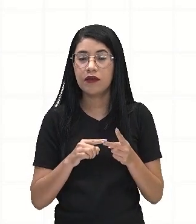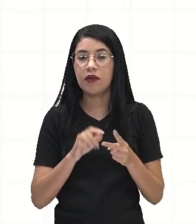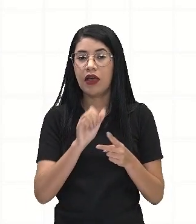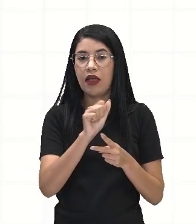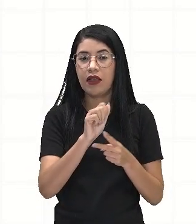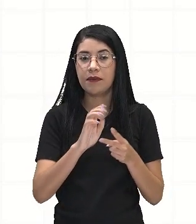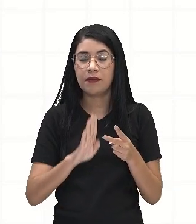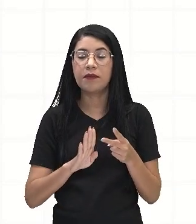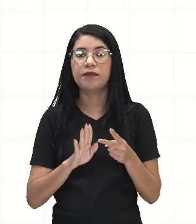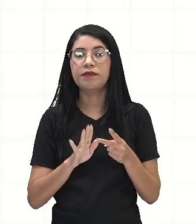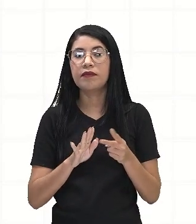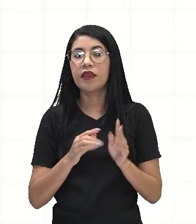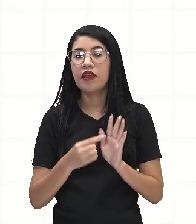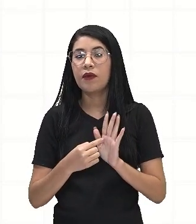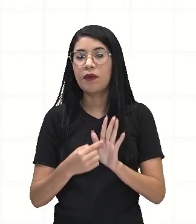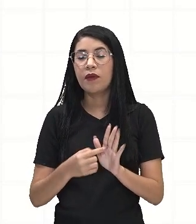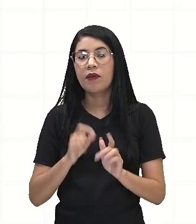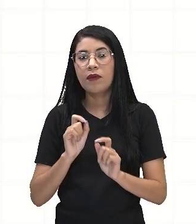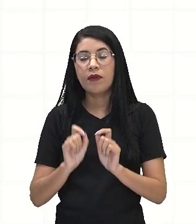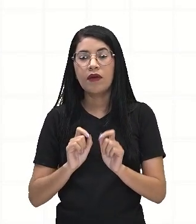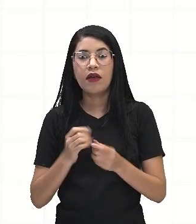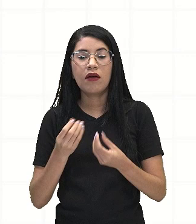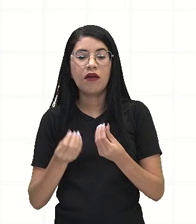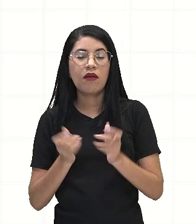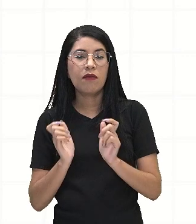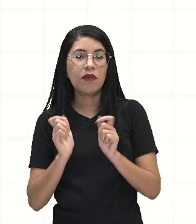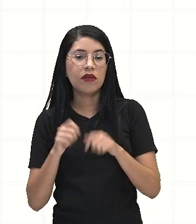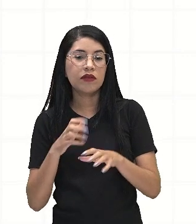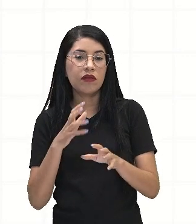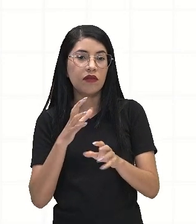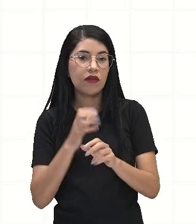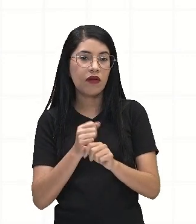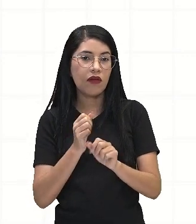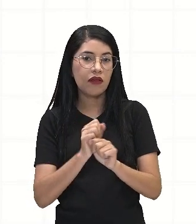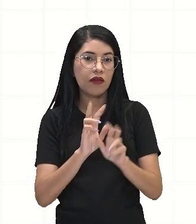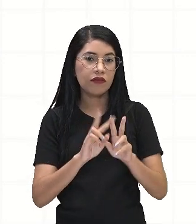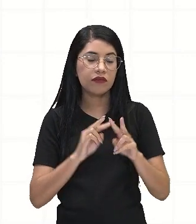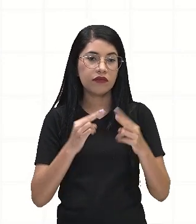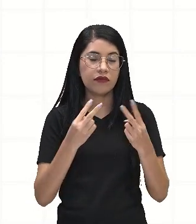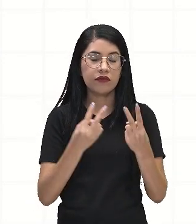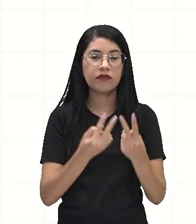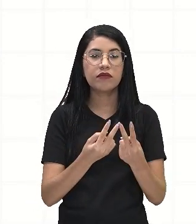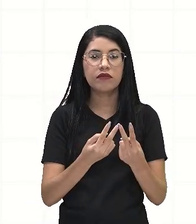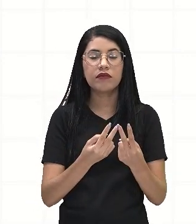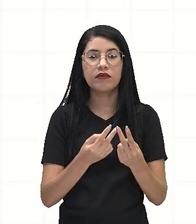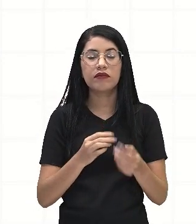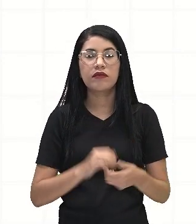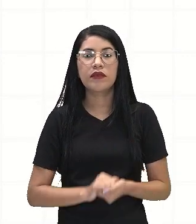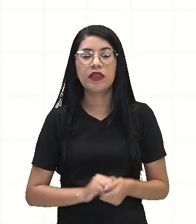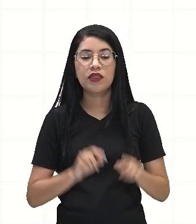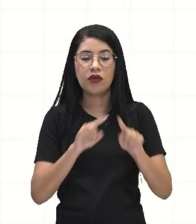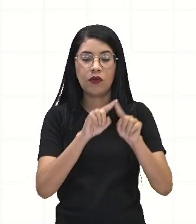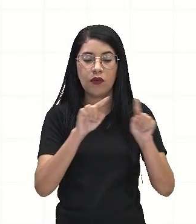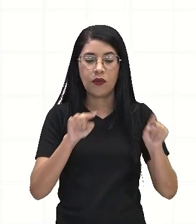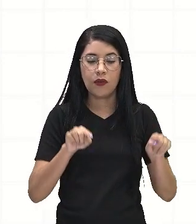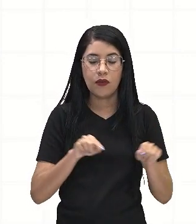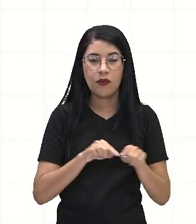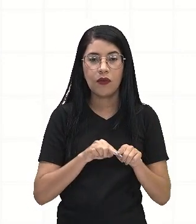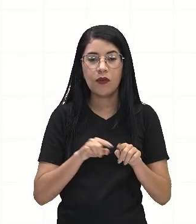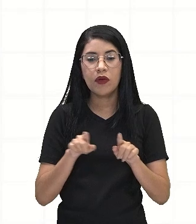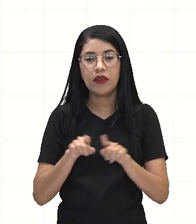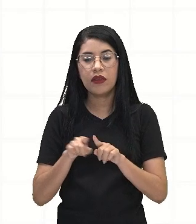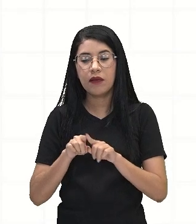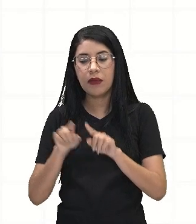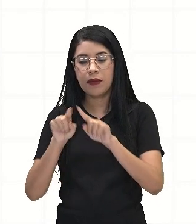exemplos, né, a gente viu como a gente faz para calcular o volume, né? A gente tinha um cubo e aí a gente tinha